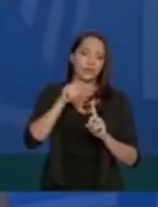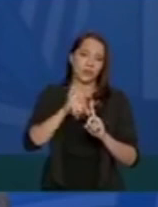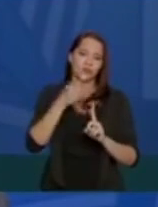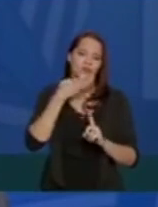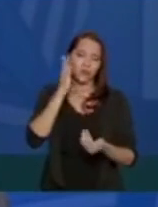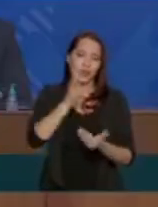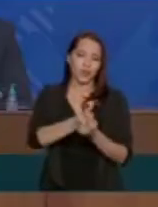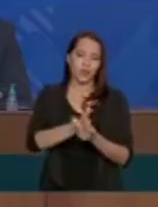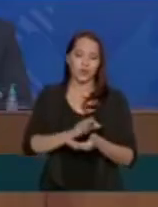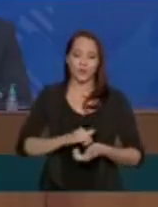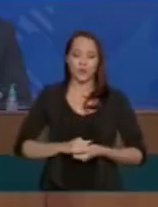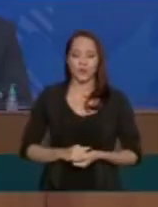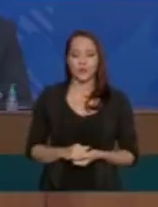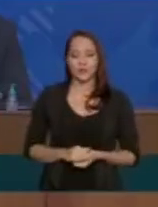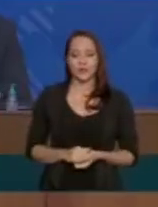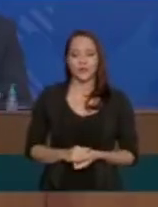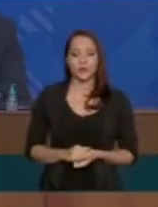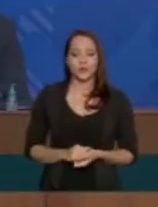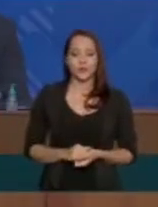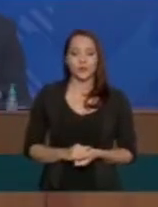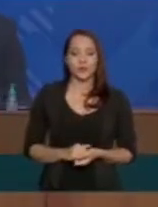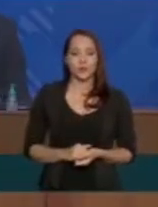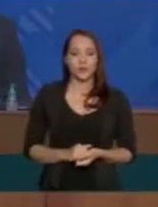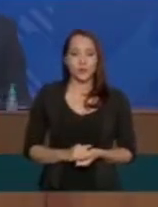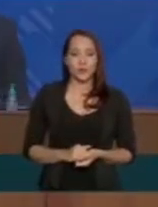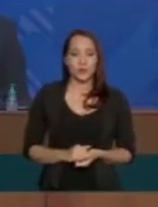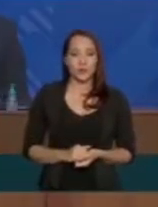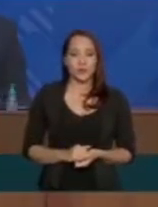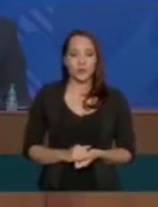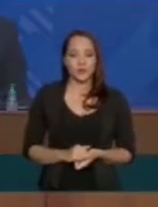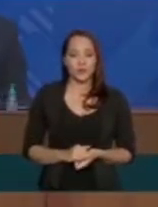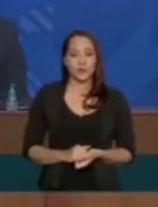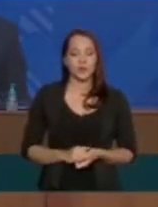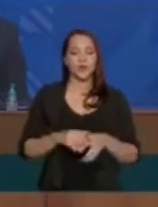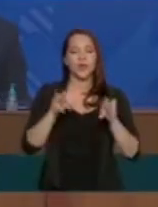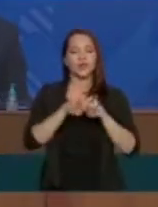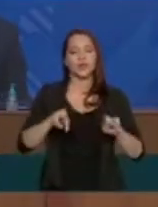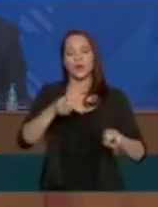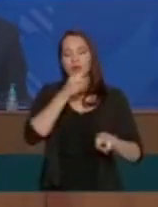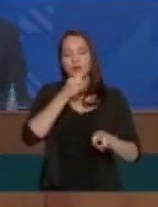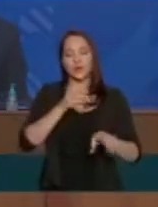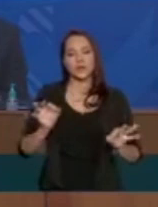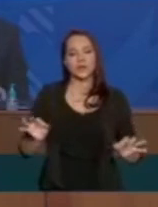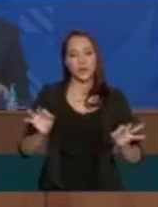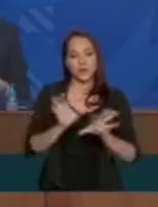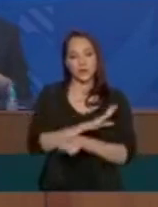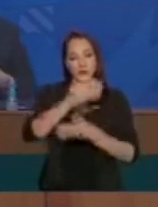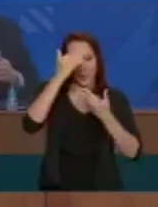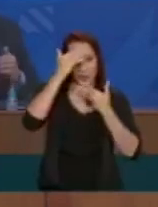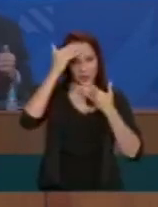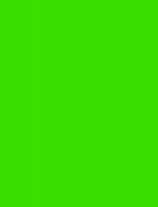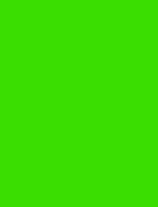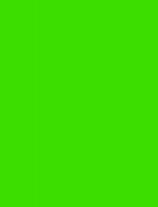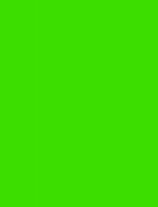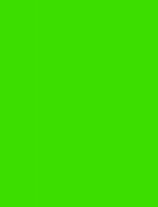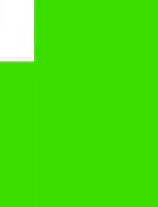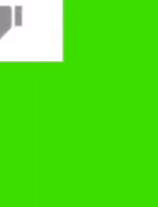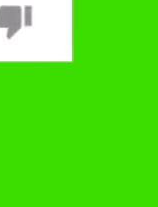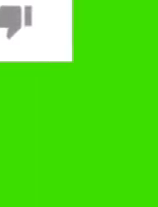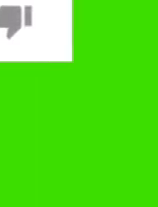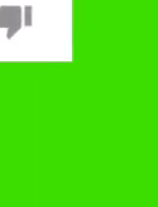natureza. Encerramos esta coletiva de imprensa. Agradecemos a presença de